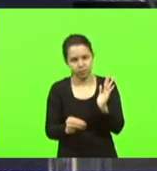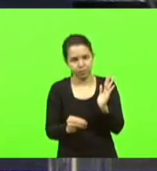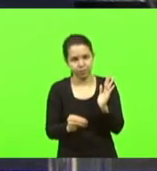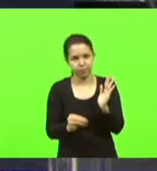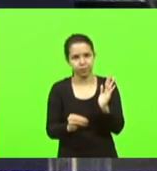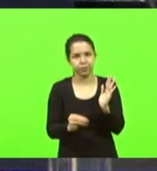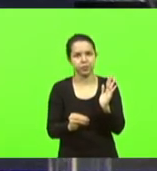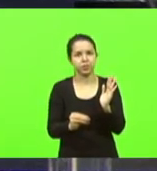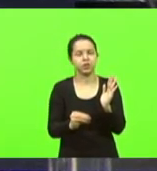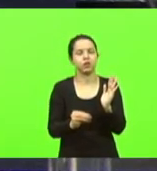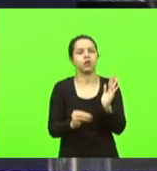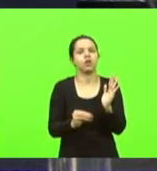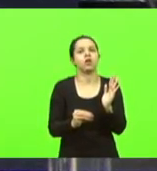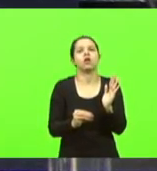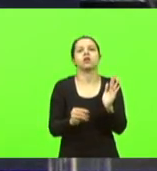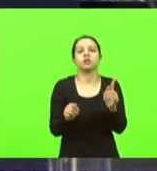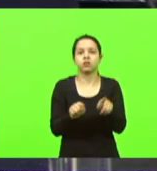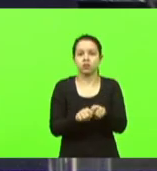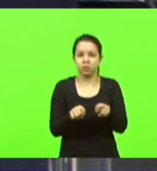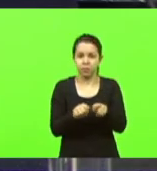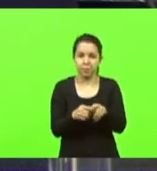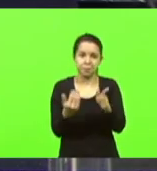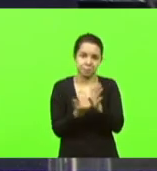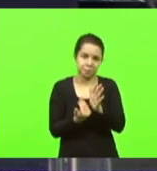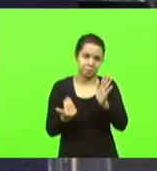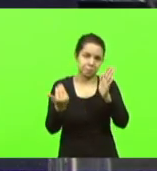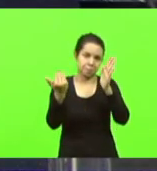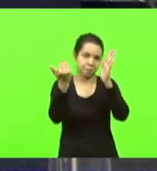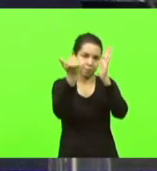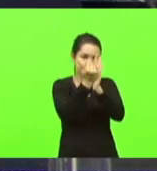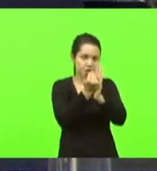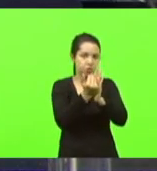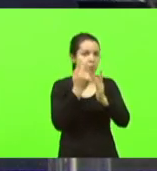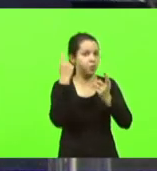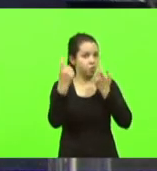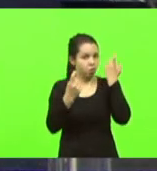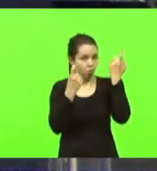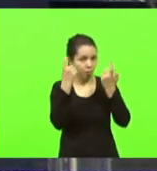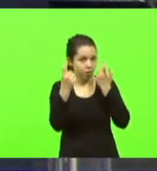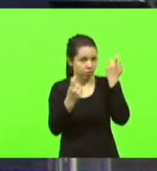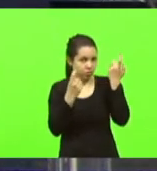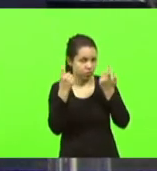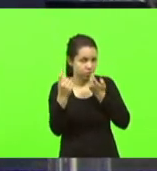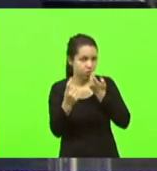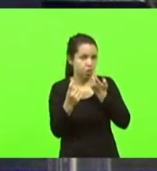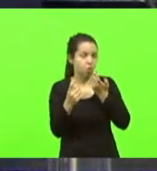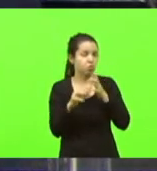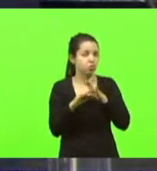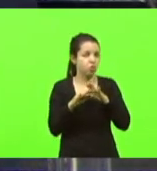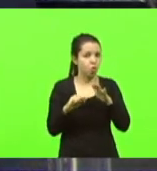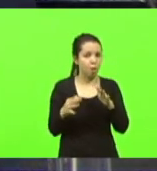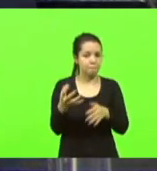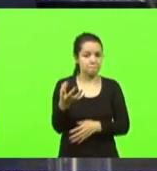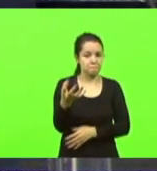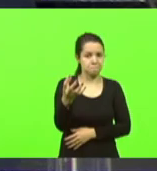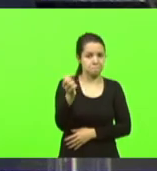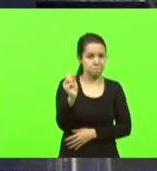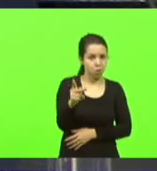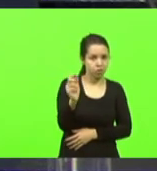mais ainda a minha preocupação Não é só na questão e da aposentadoria